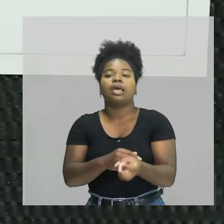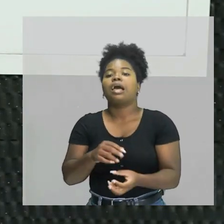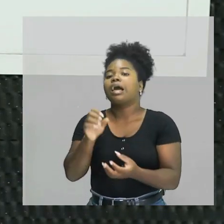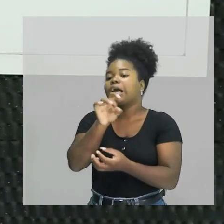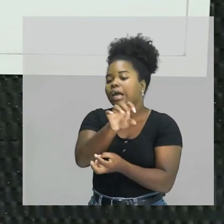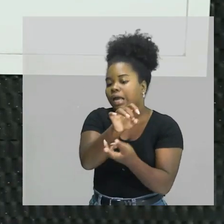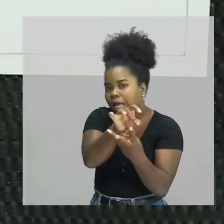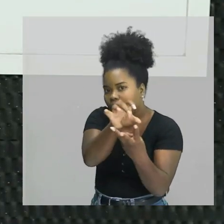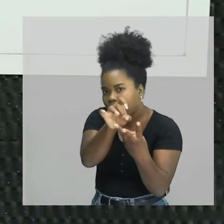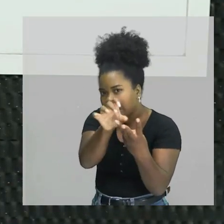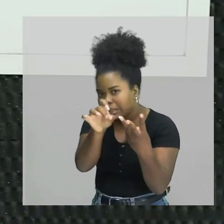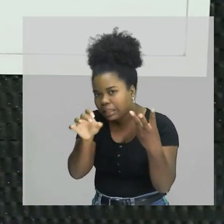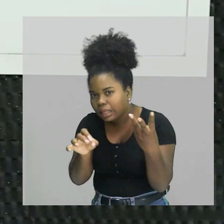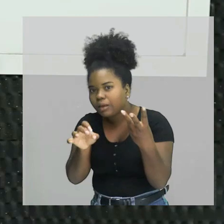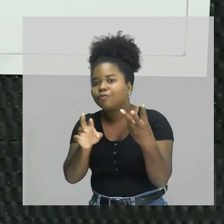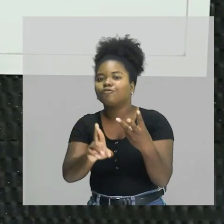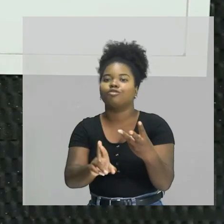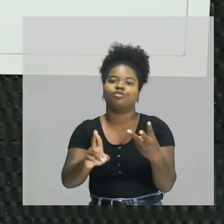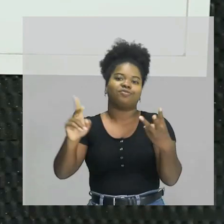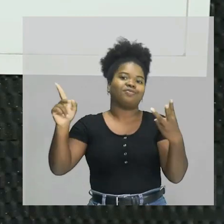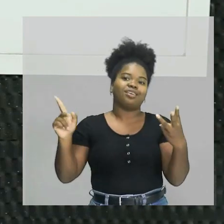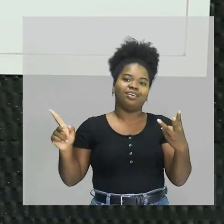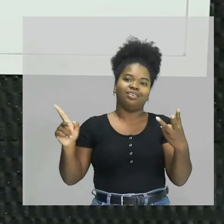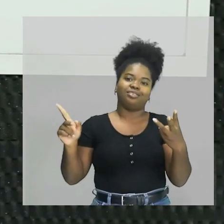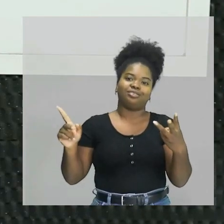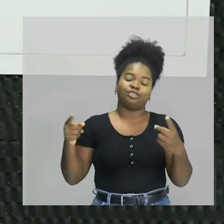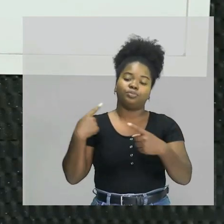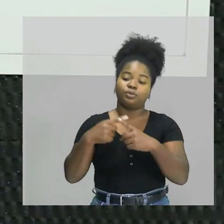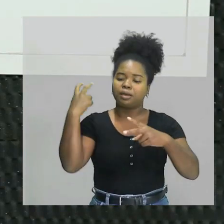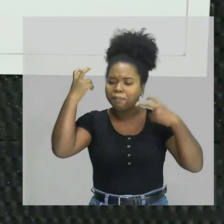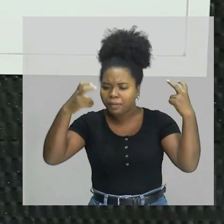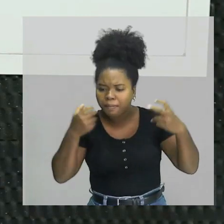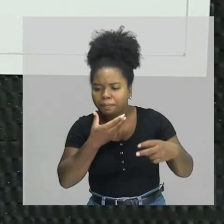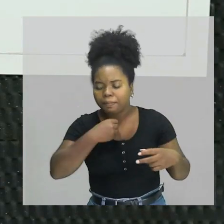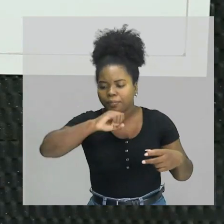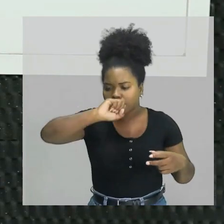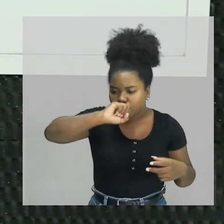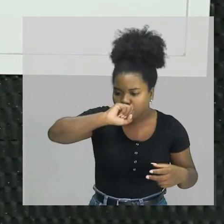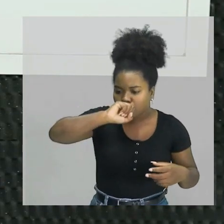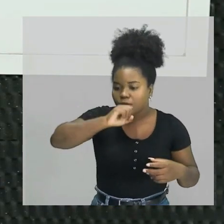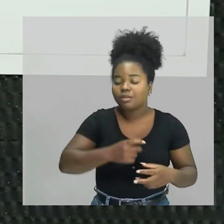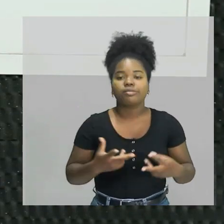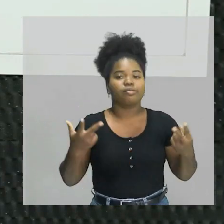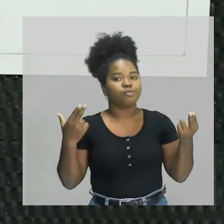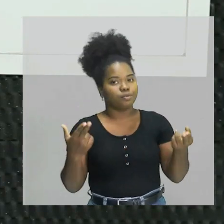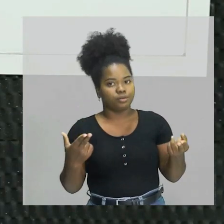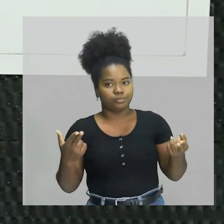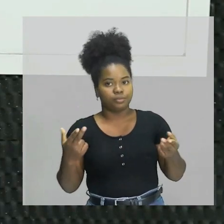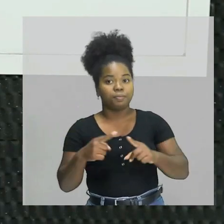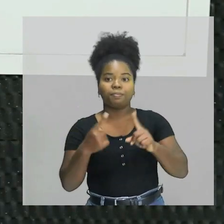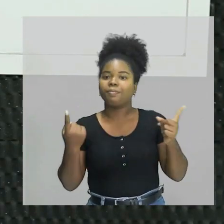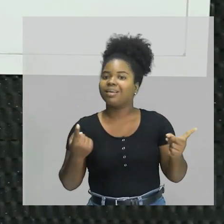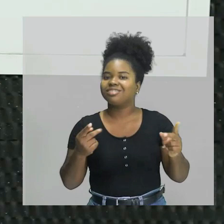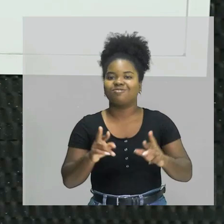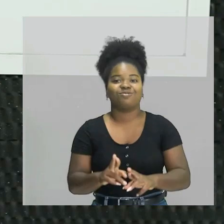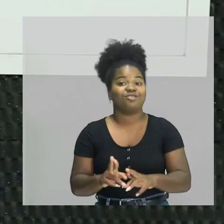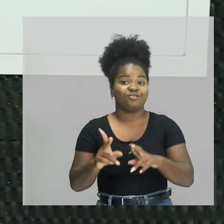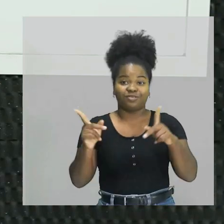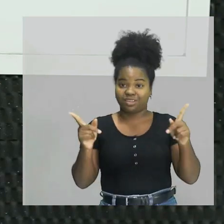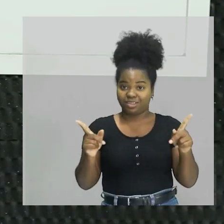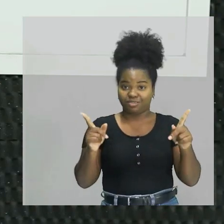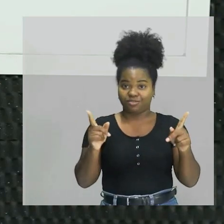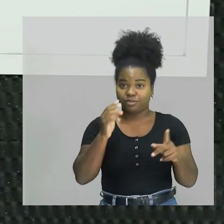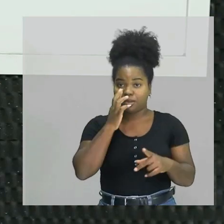diferentes. Né? Porque a preocupação do pai é deixar a parte valiosa em partes iguais para cada filho. Então,